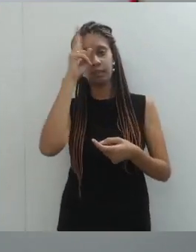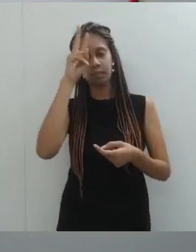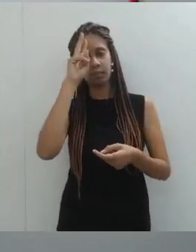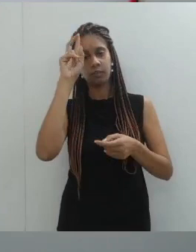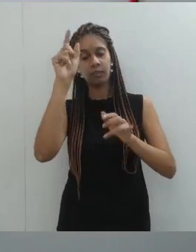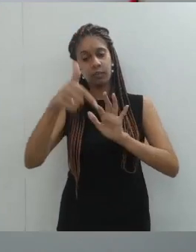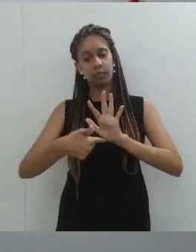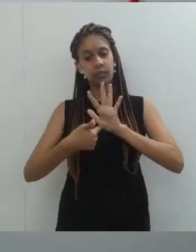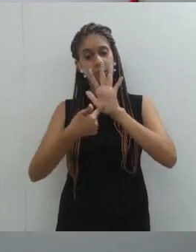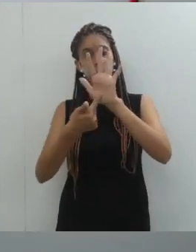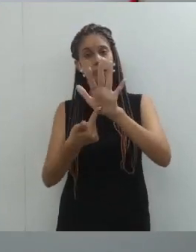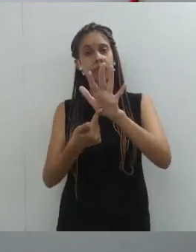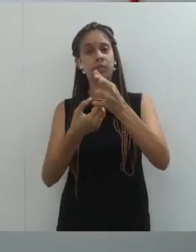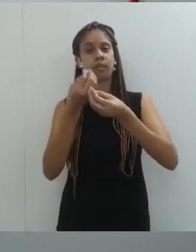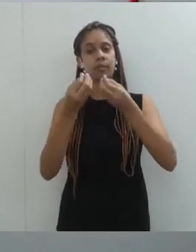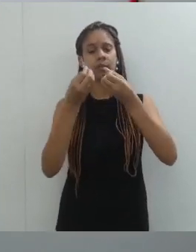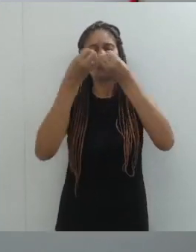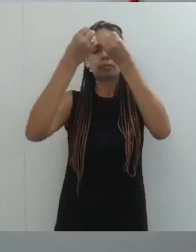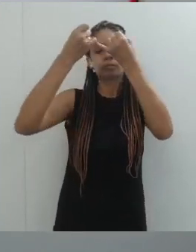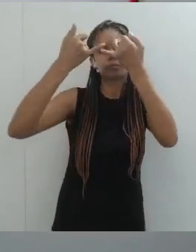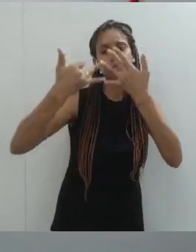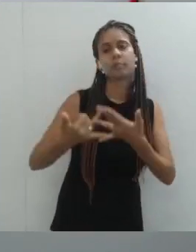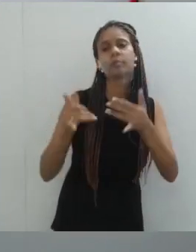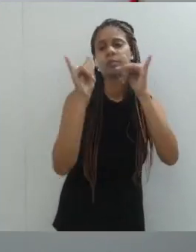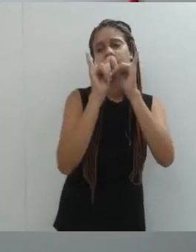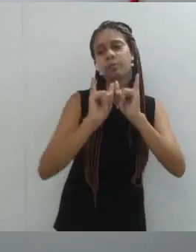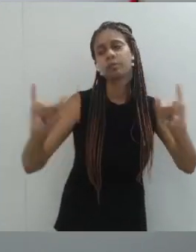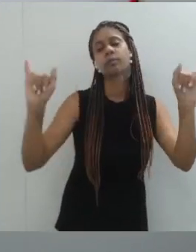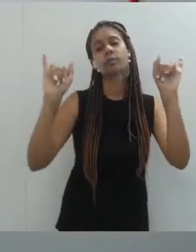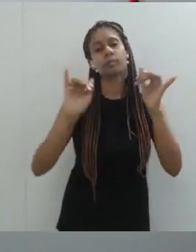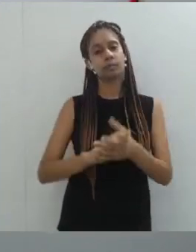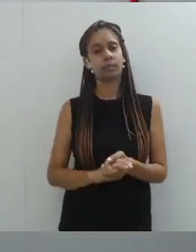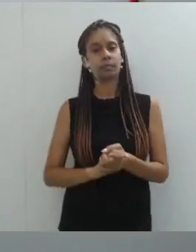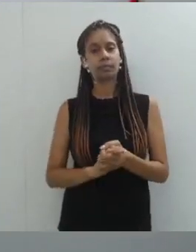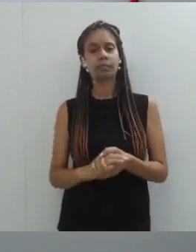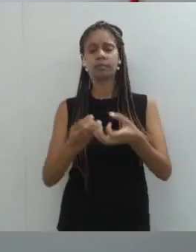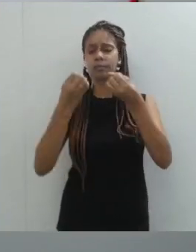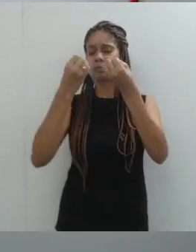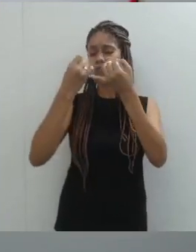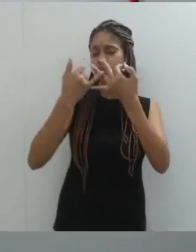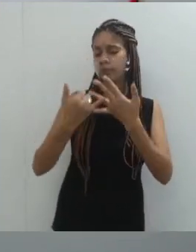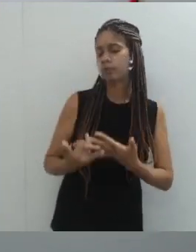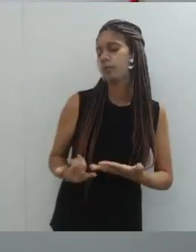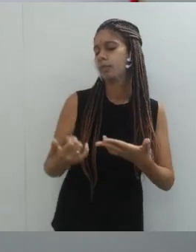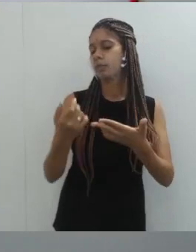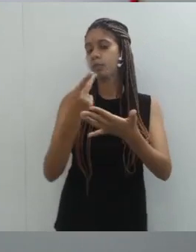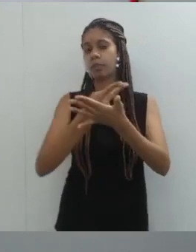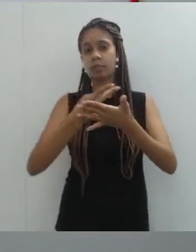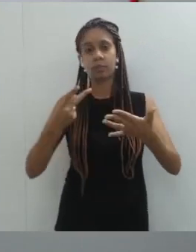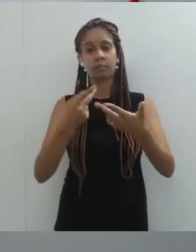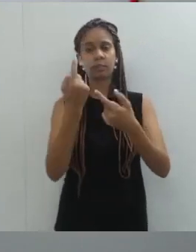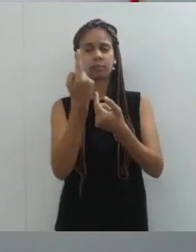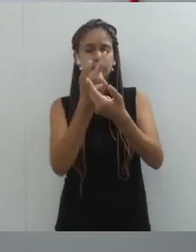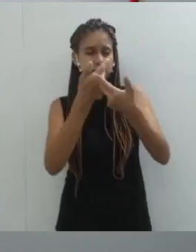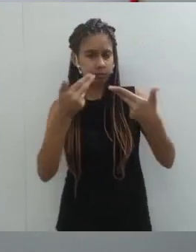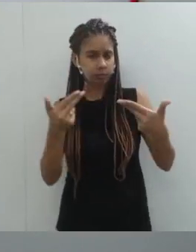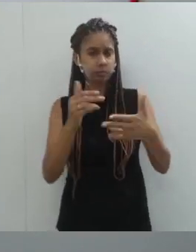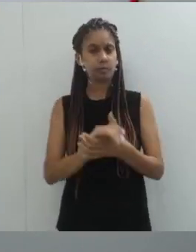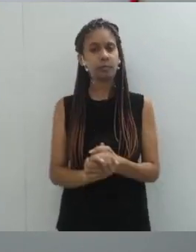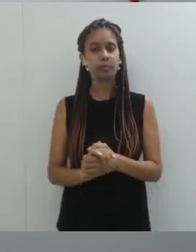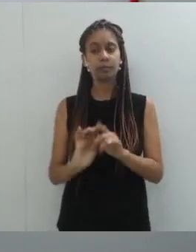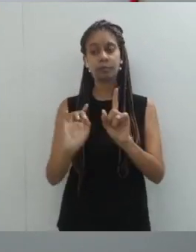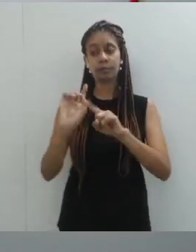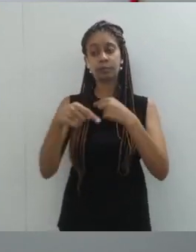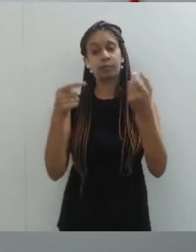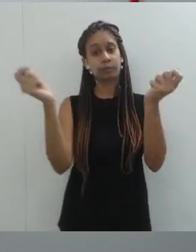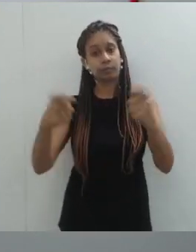identificada como uma narração, a narrativa de um determinado acontecimento. Pegando esse gancho, a gente